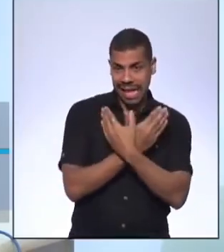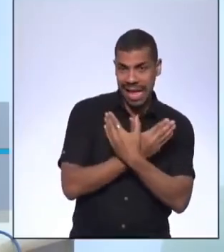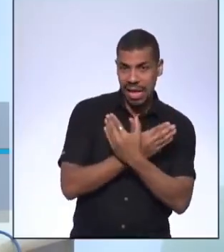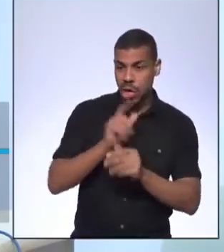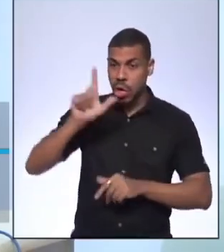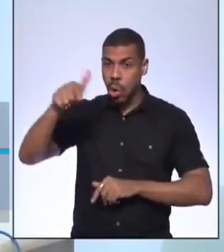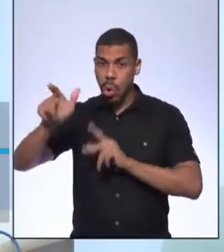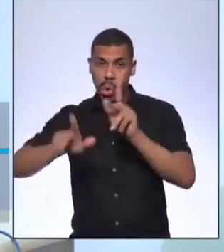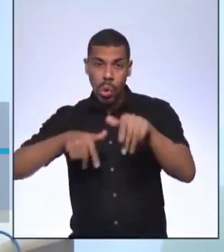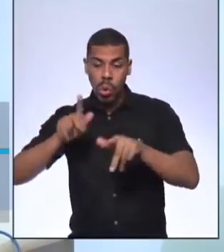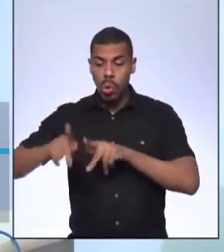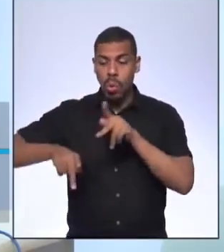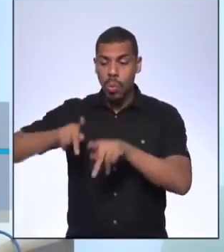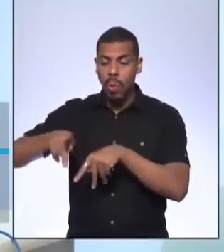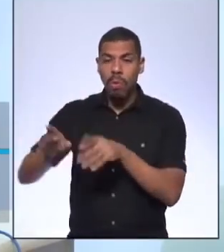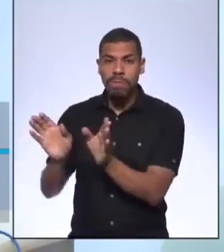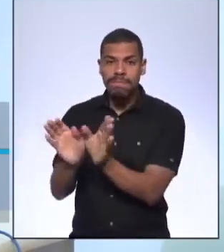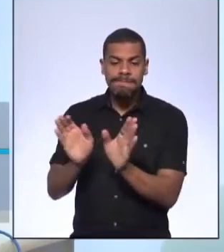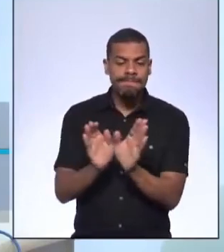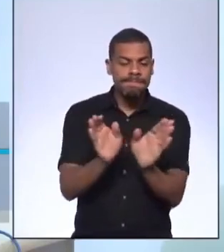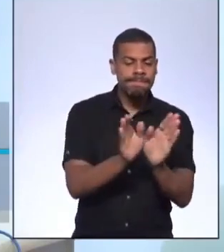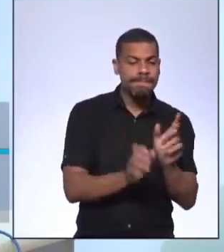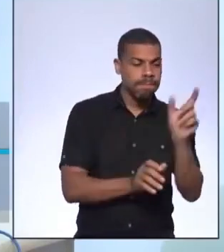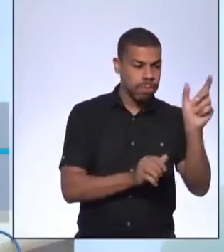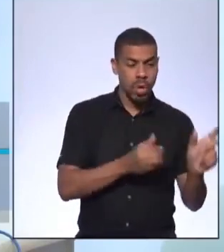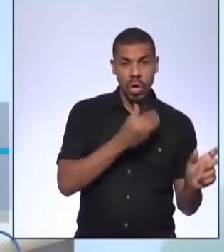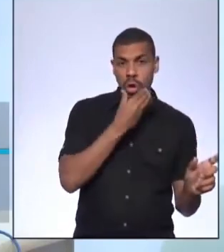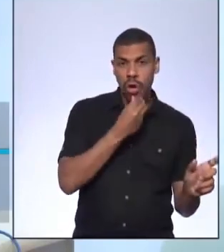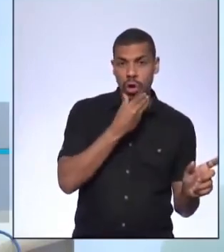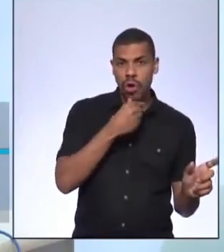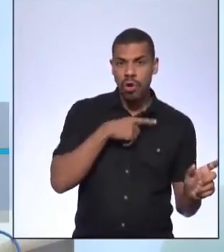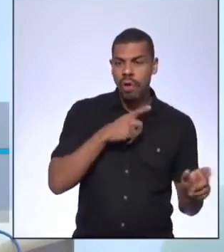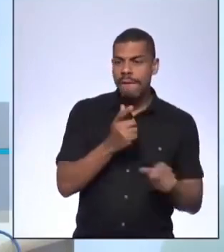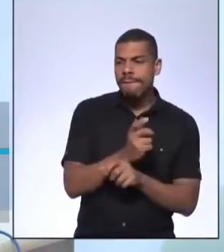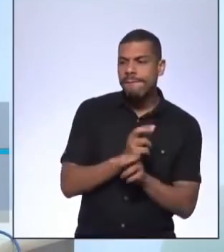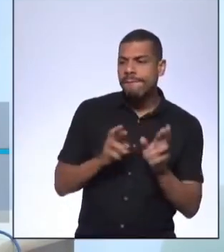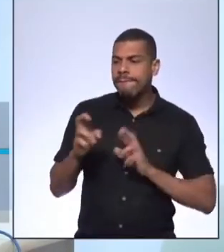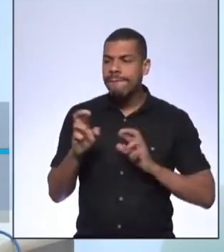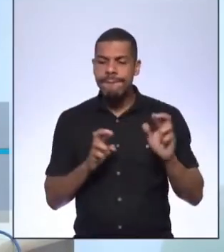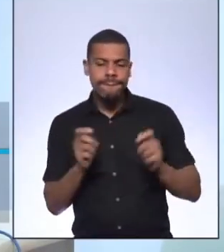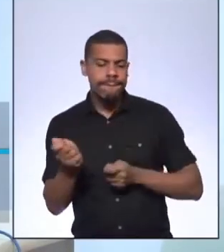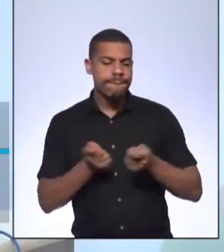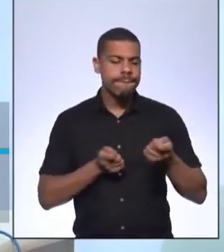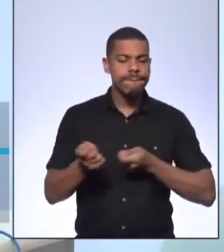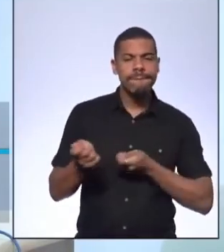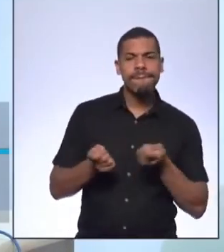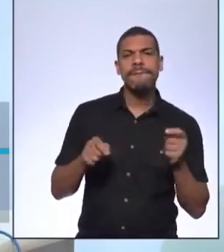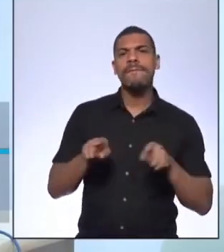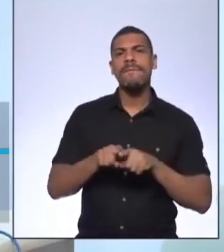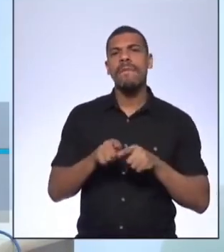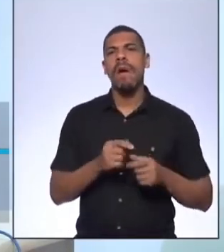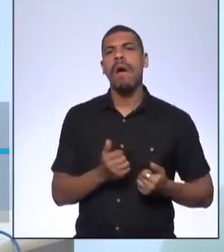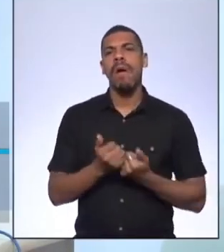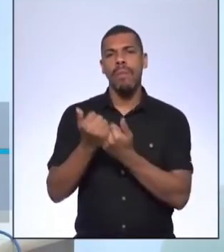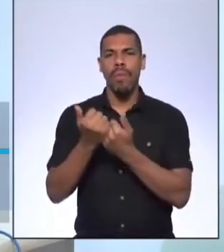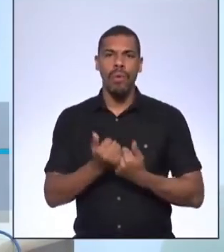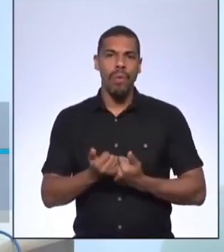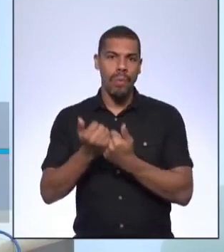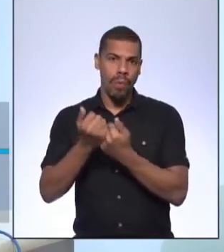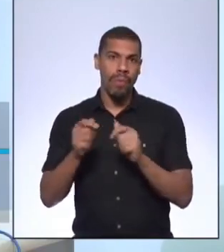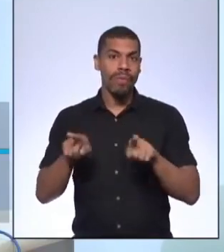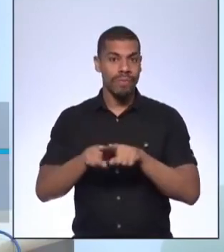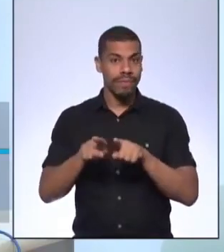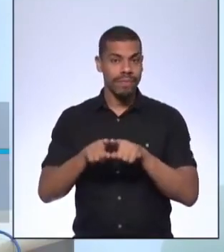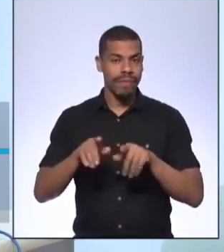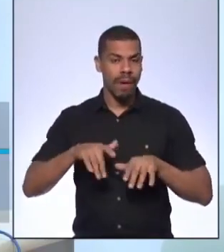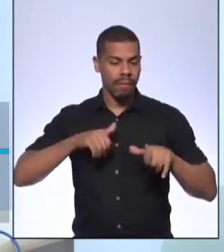outros povos locais, o Hernán Cortés foi angariando entre os nativos apoio até formar uma tropa